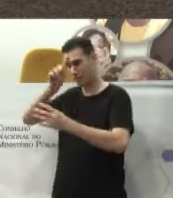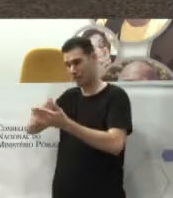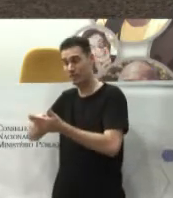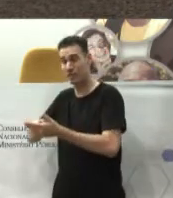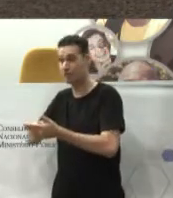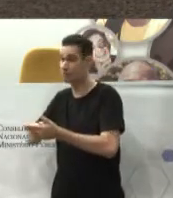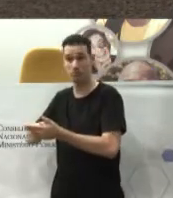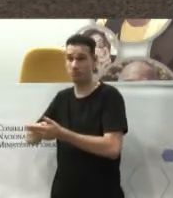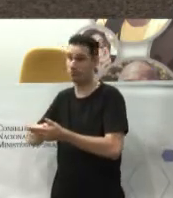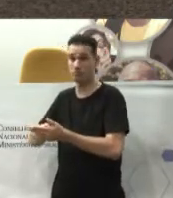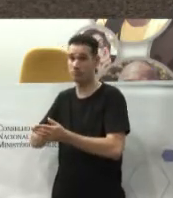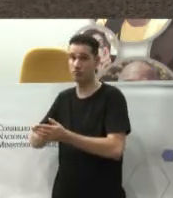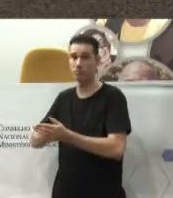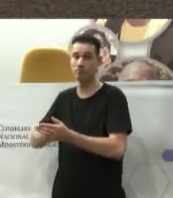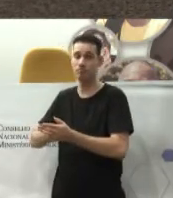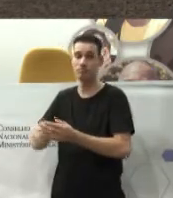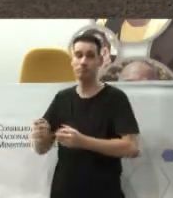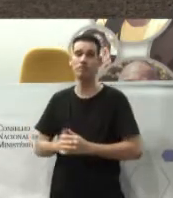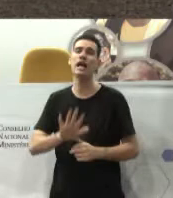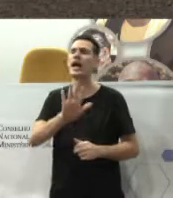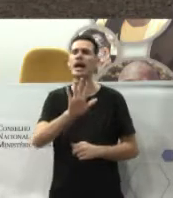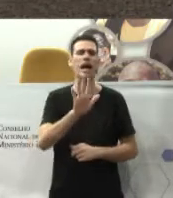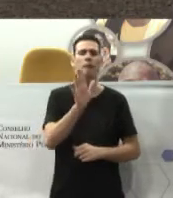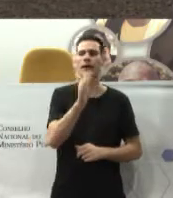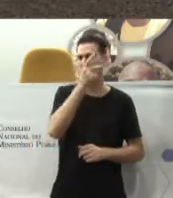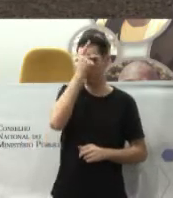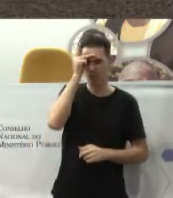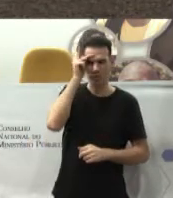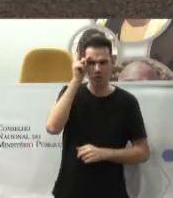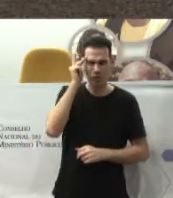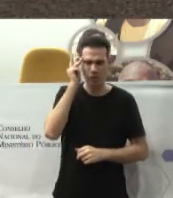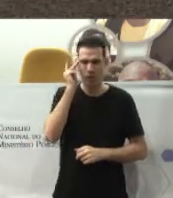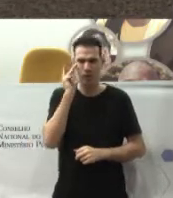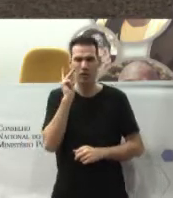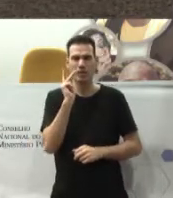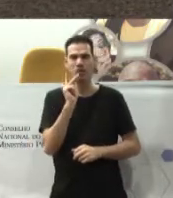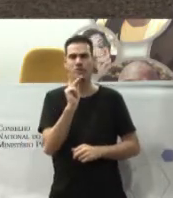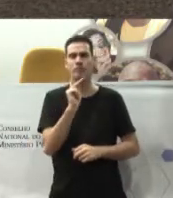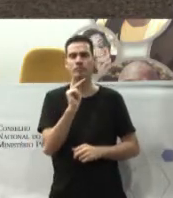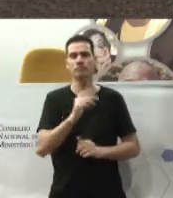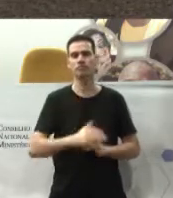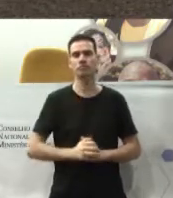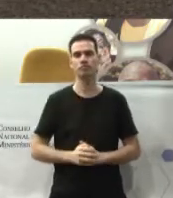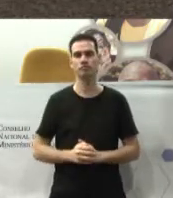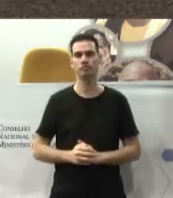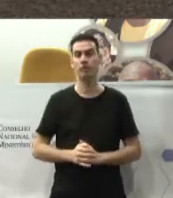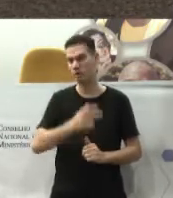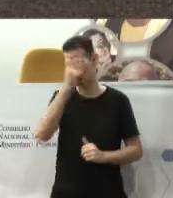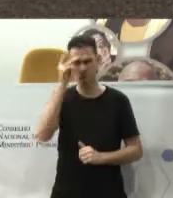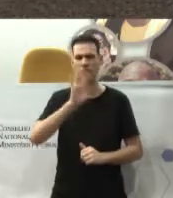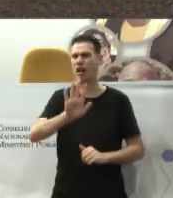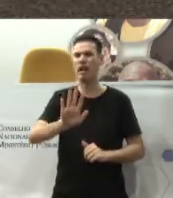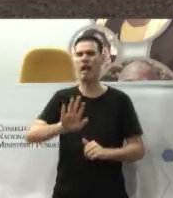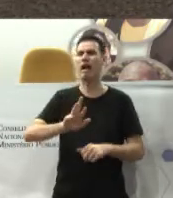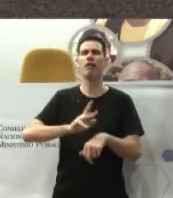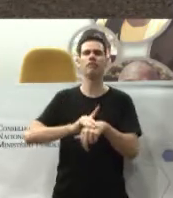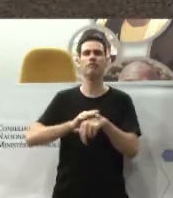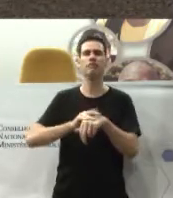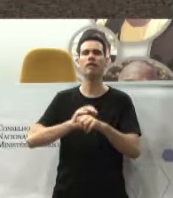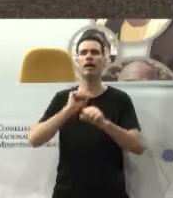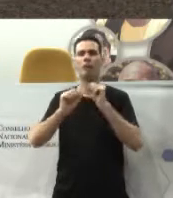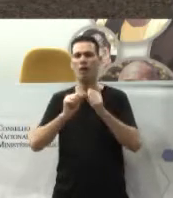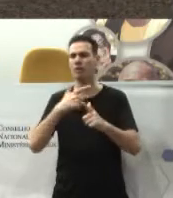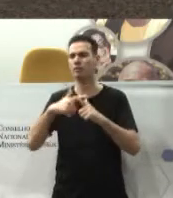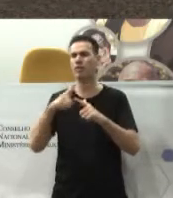judicial. As pessoas vão ficar, elas vão ficar sequeladas para o resto da vida, em uma